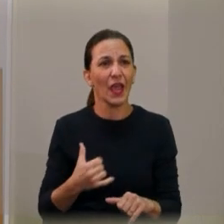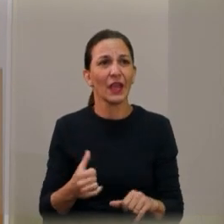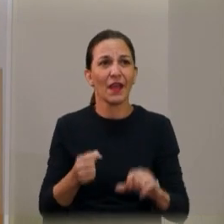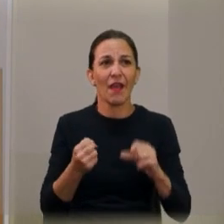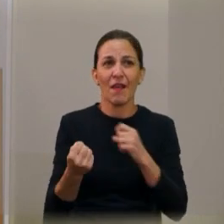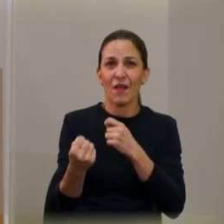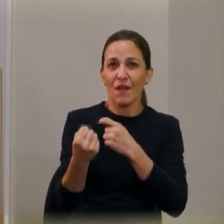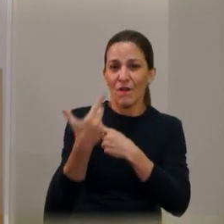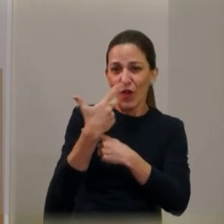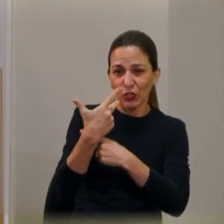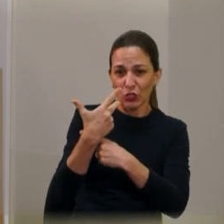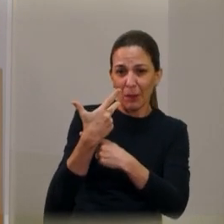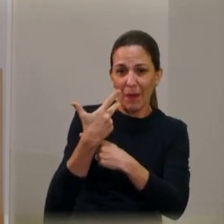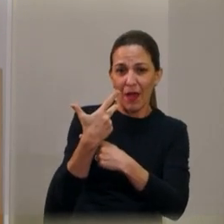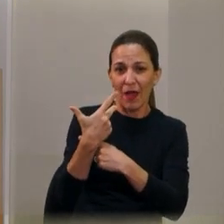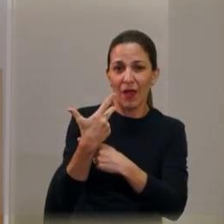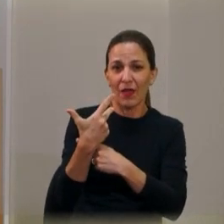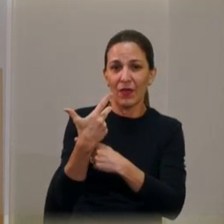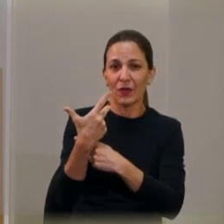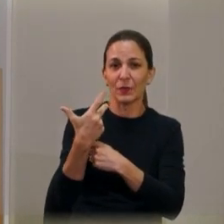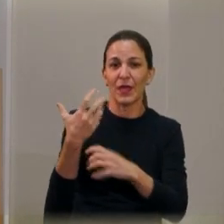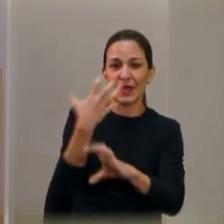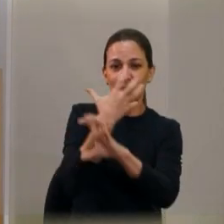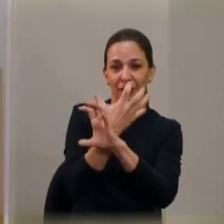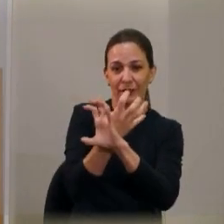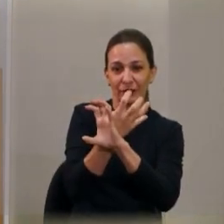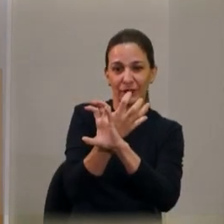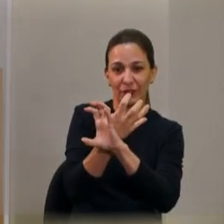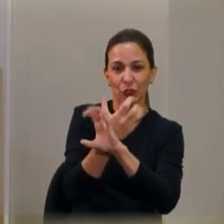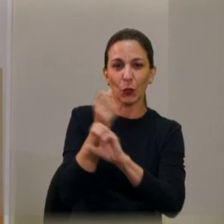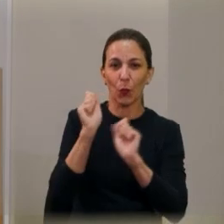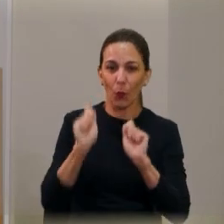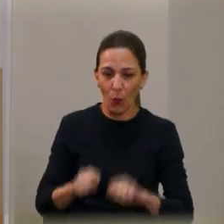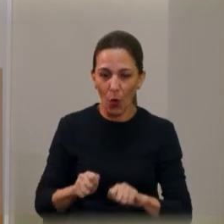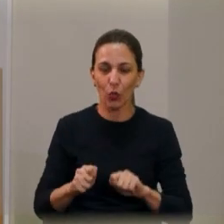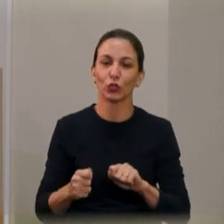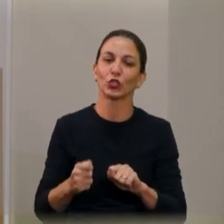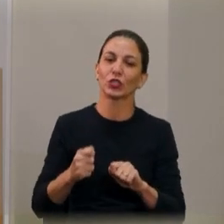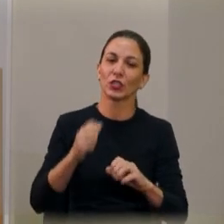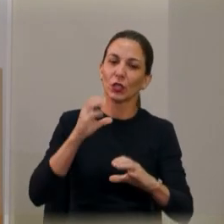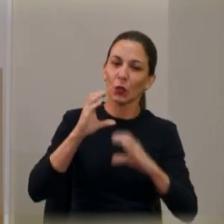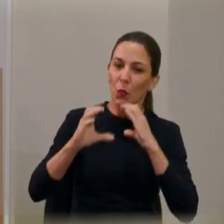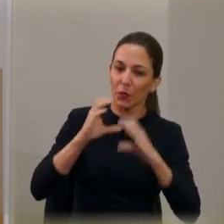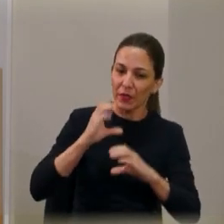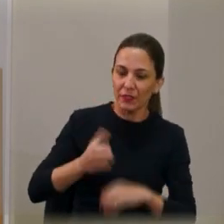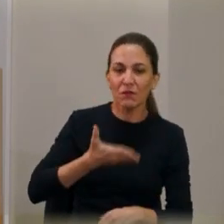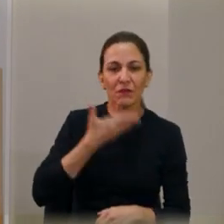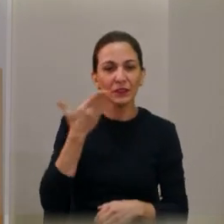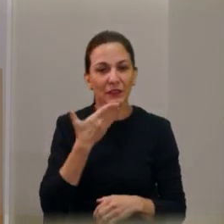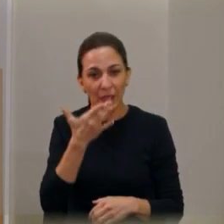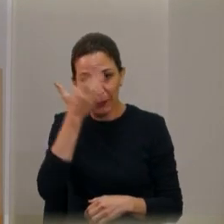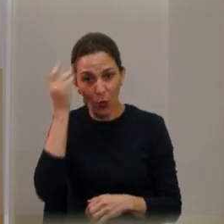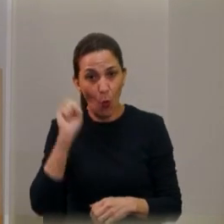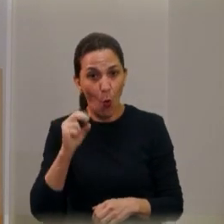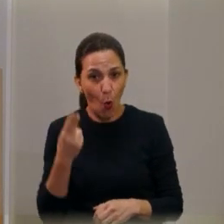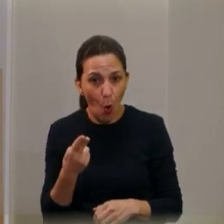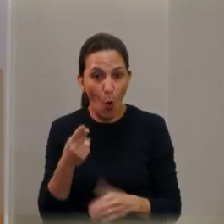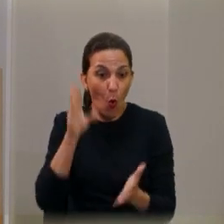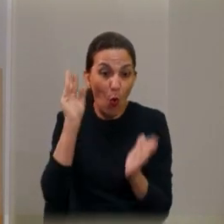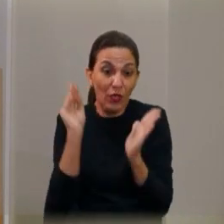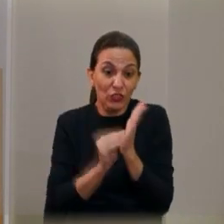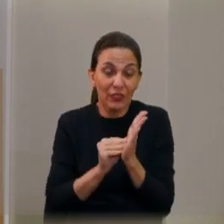por um por exemplo uma vídeo chamada com intérprete de libras para se comunicar com a pessoa que tá fazendo atendimento ou